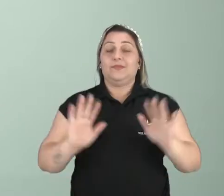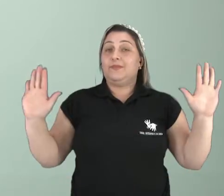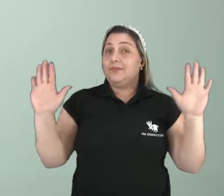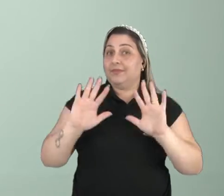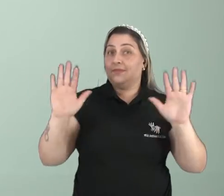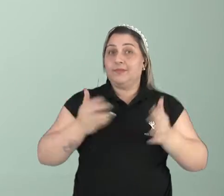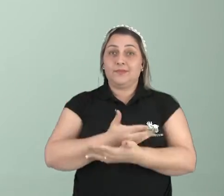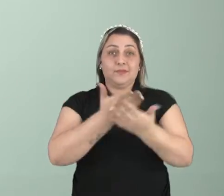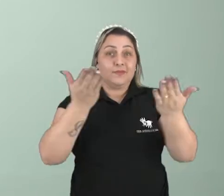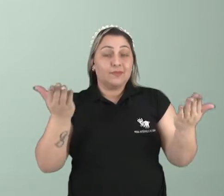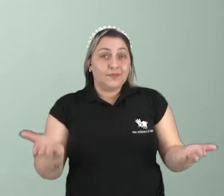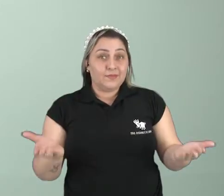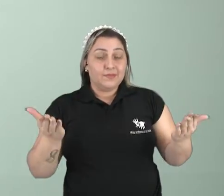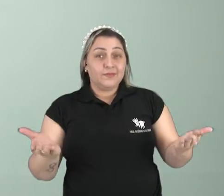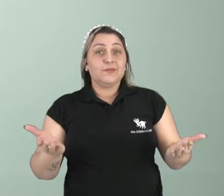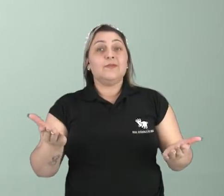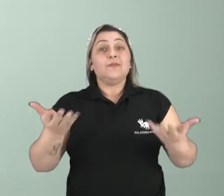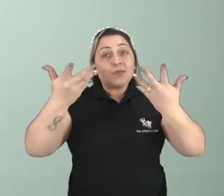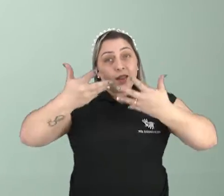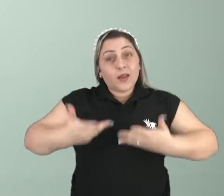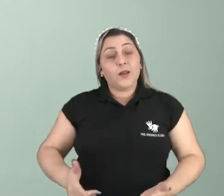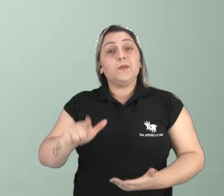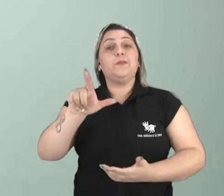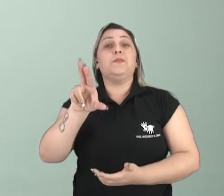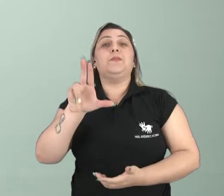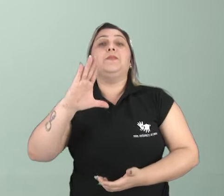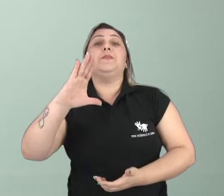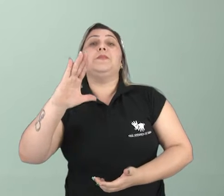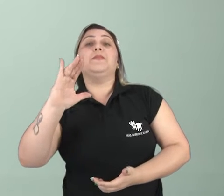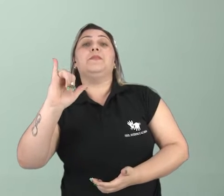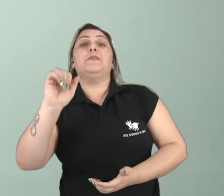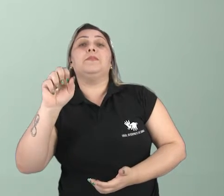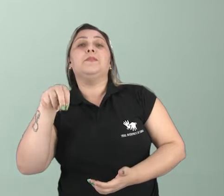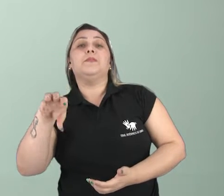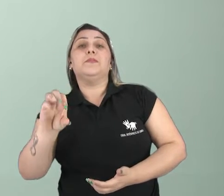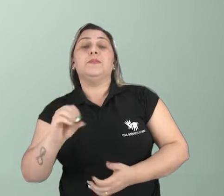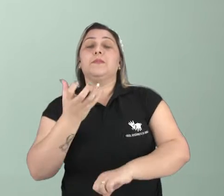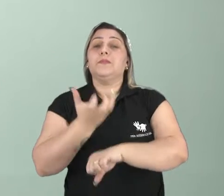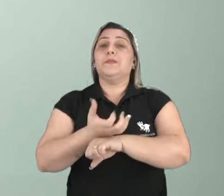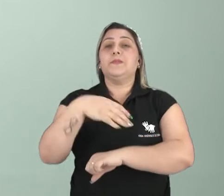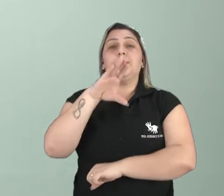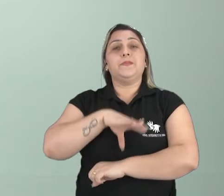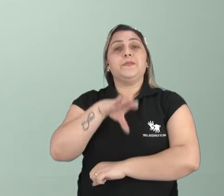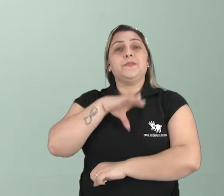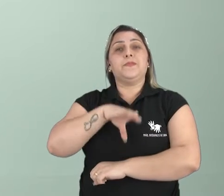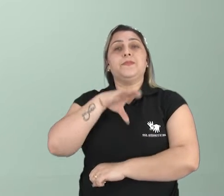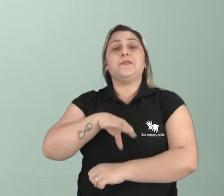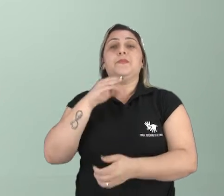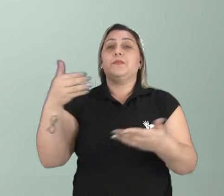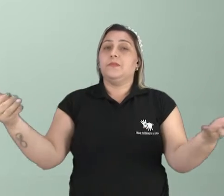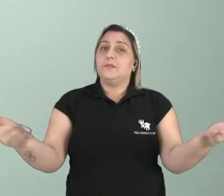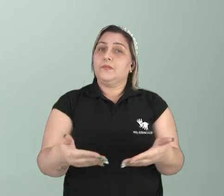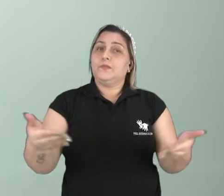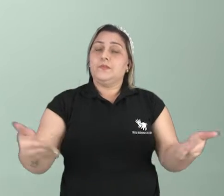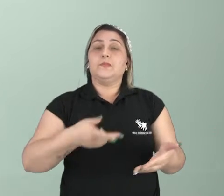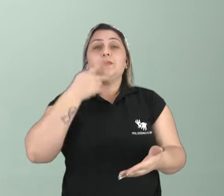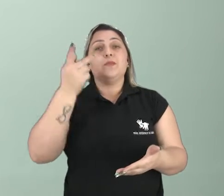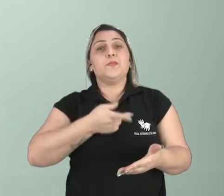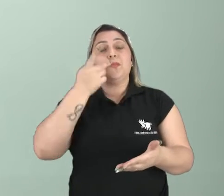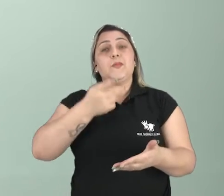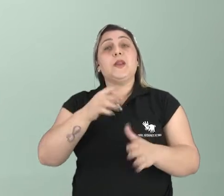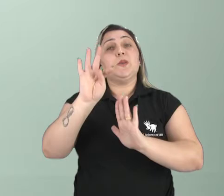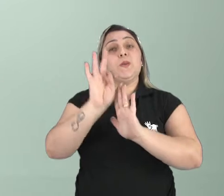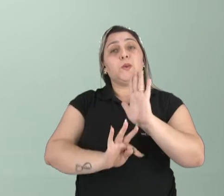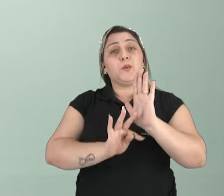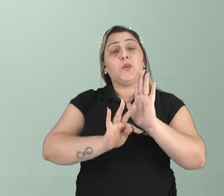Olá, pessoal. Eu sou o professor Luciano, do componente de língua portuguesa, e hoje nós vamos falar sobre textos